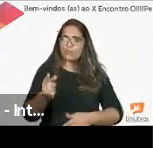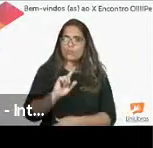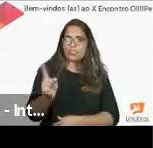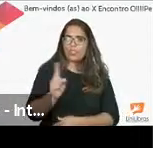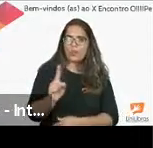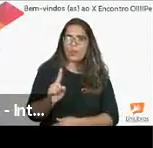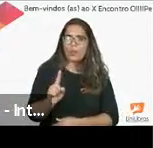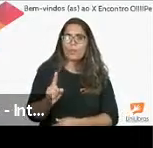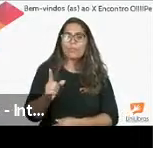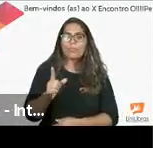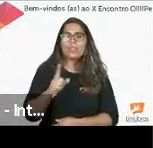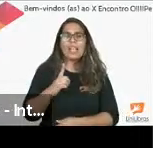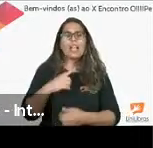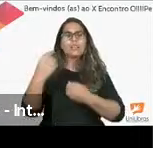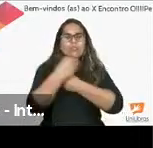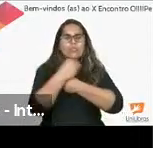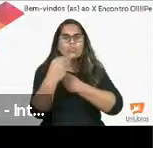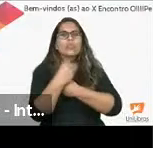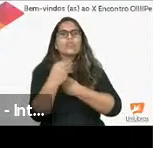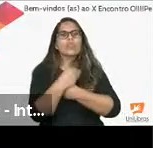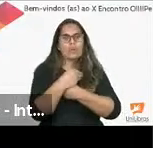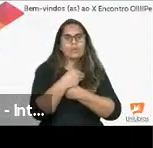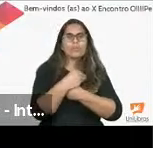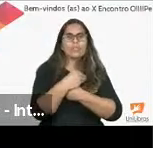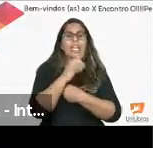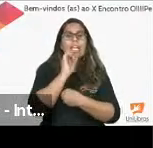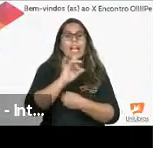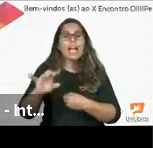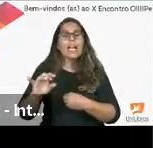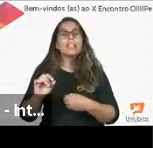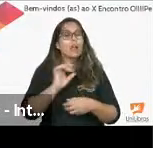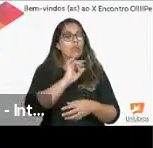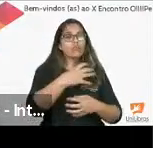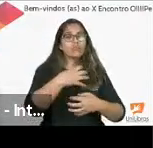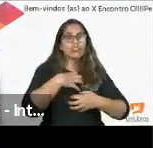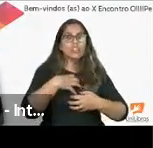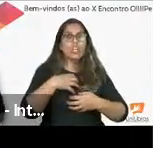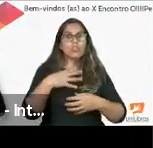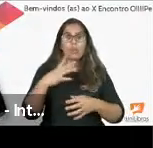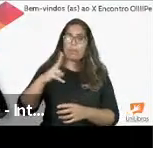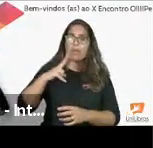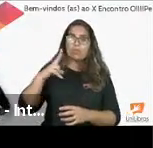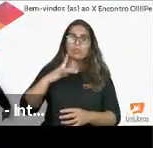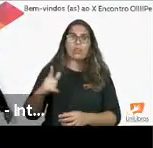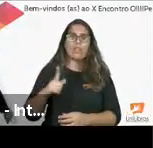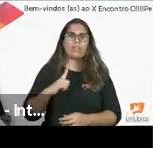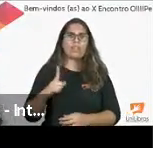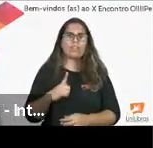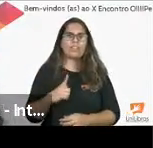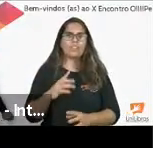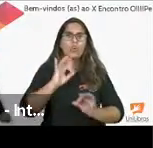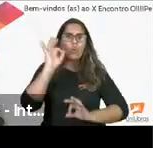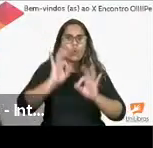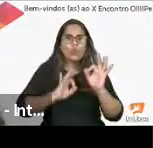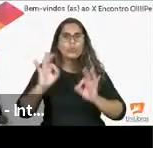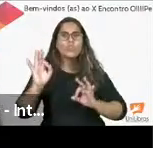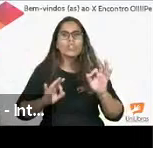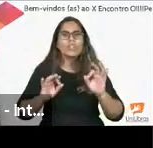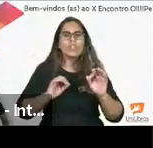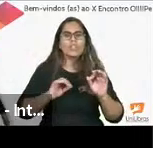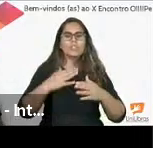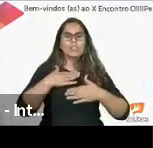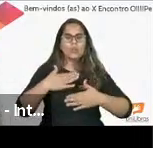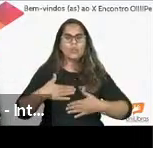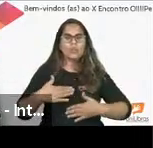faça anticorpos que vão lhe proteger. Cada organismo muda seu jeito particular de construir o seu organismo,